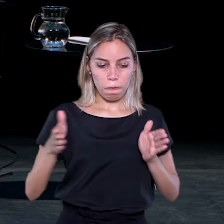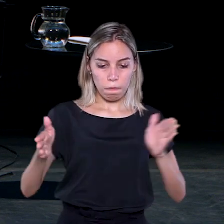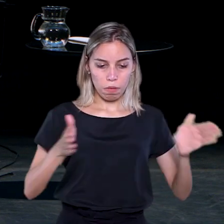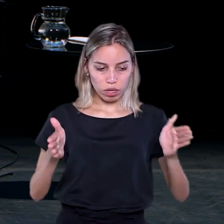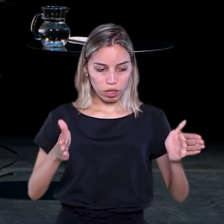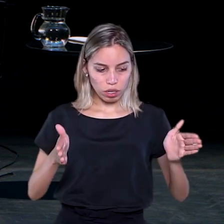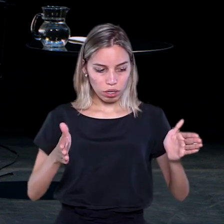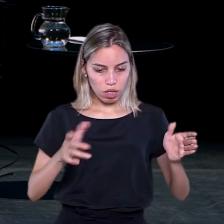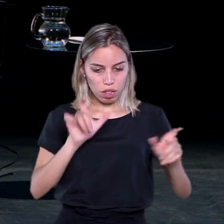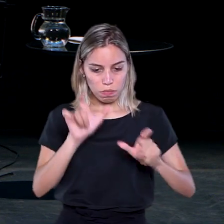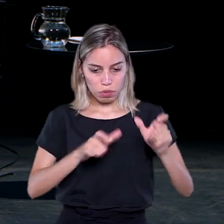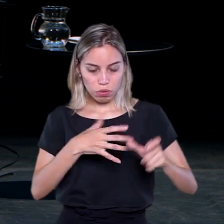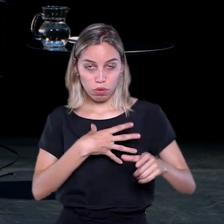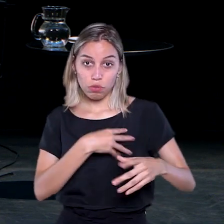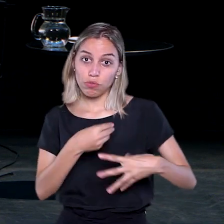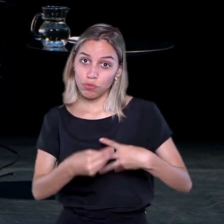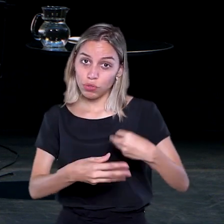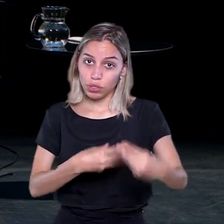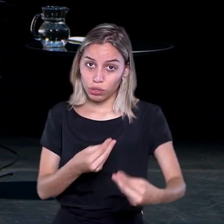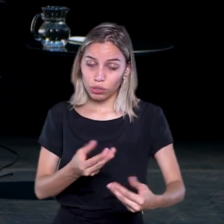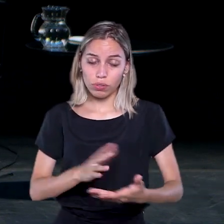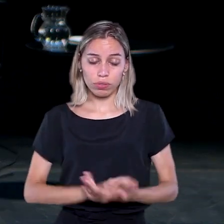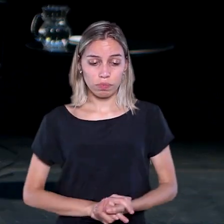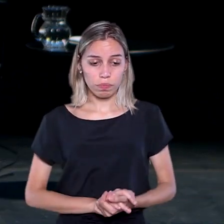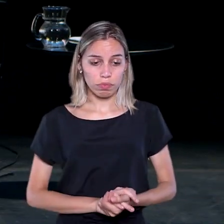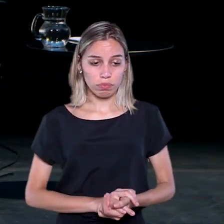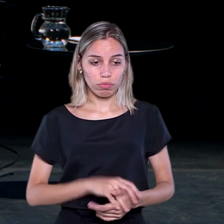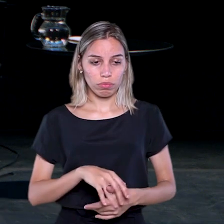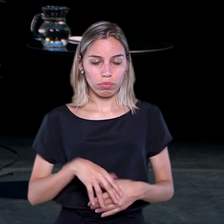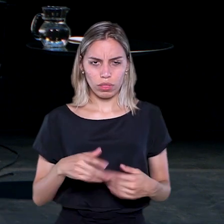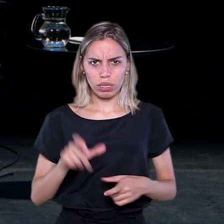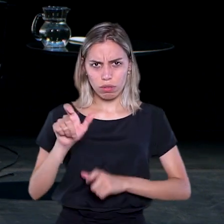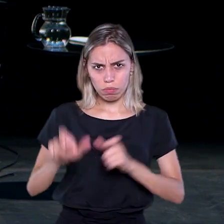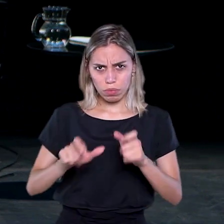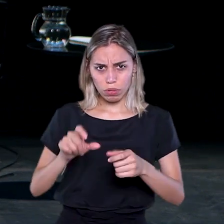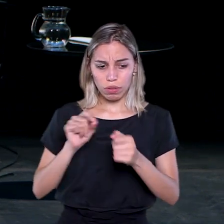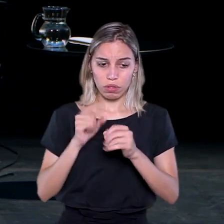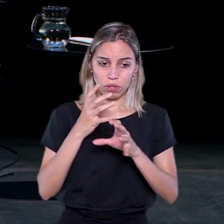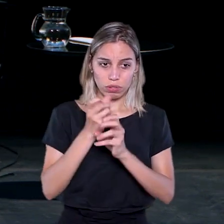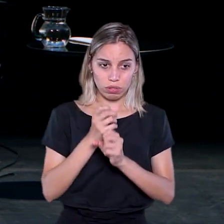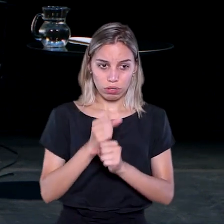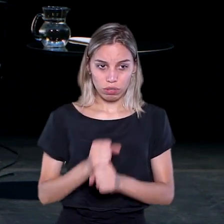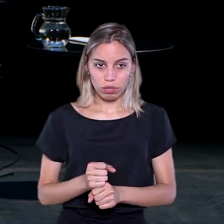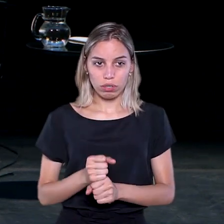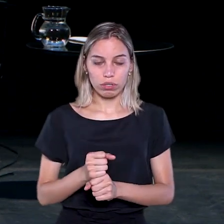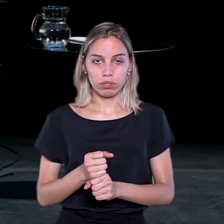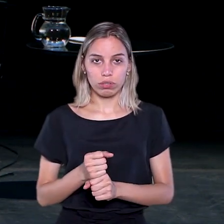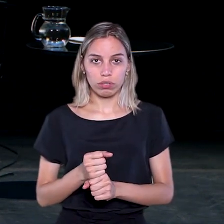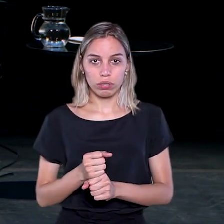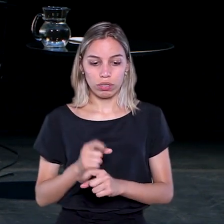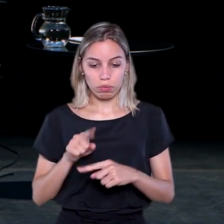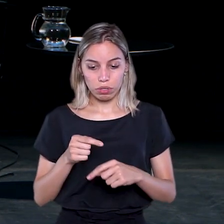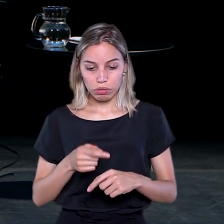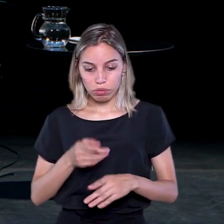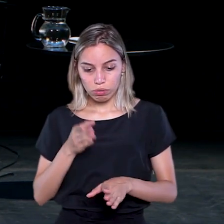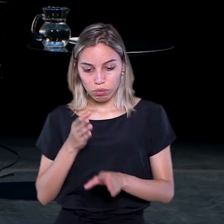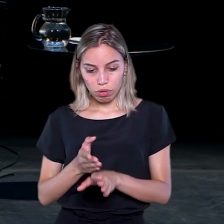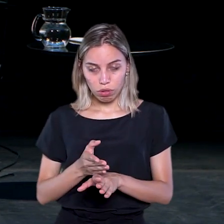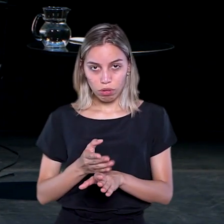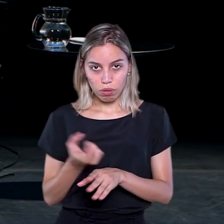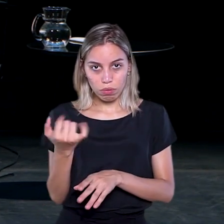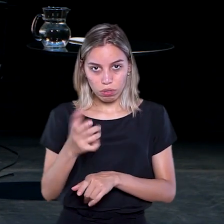seus descendentes. Exato. Então, bons economistas fazem esse cálculo, e, a partir do valor que se